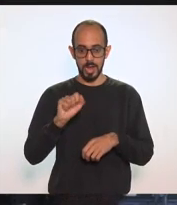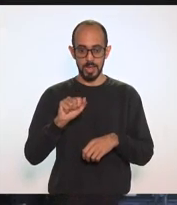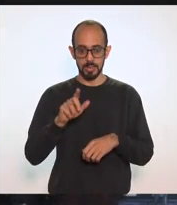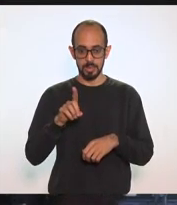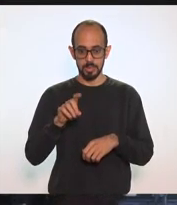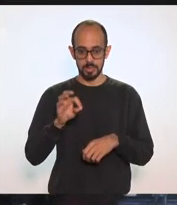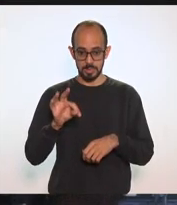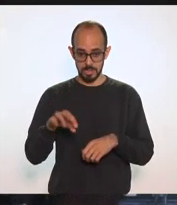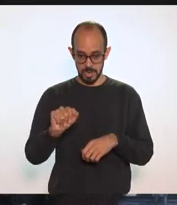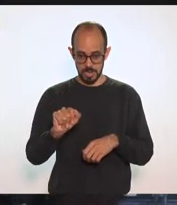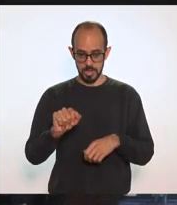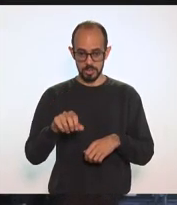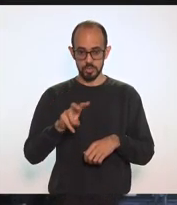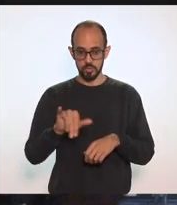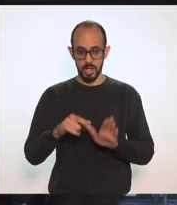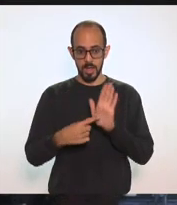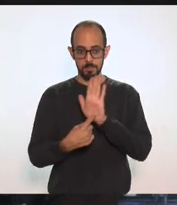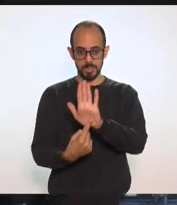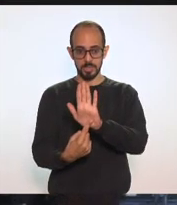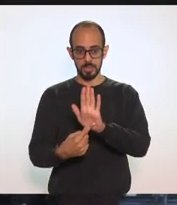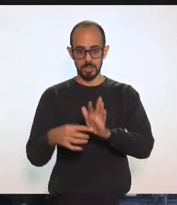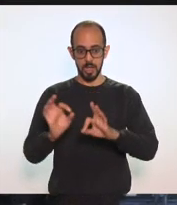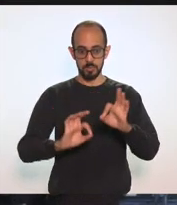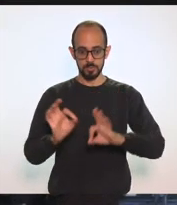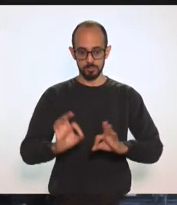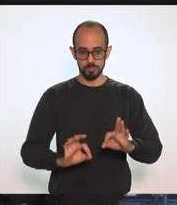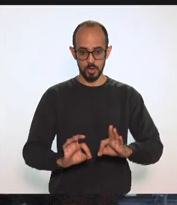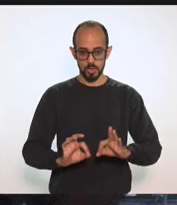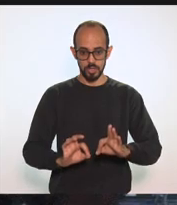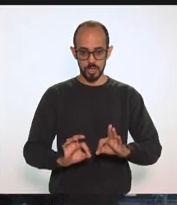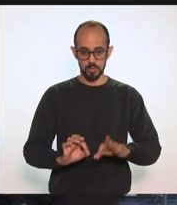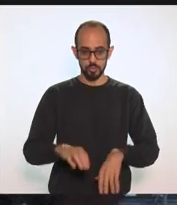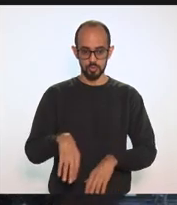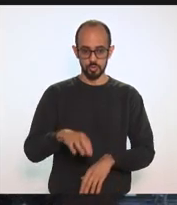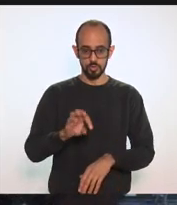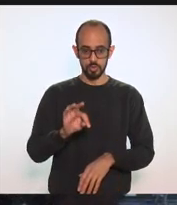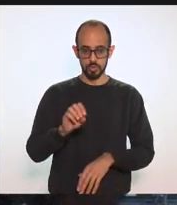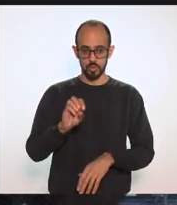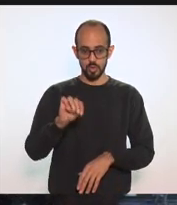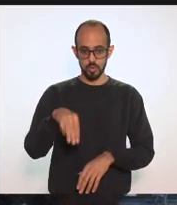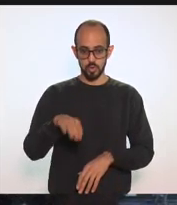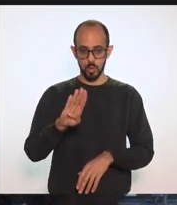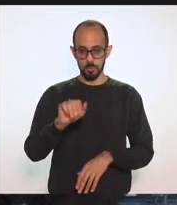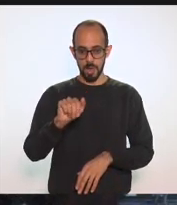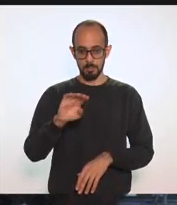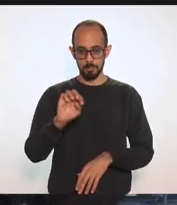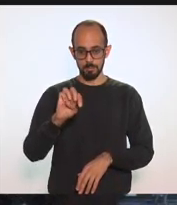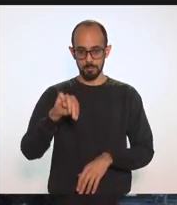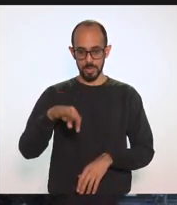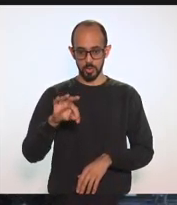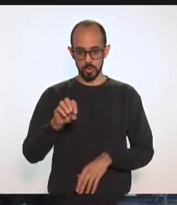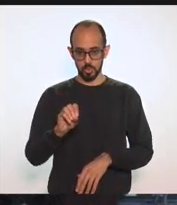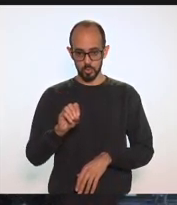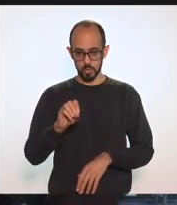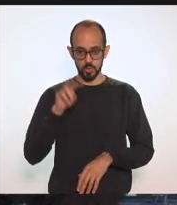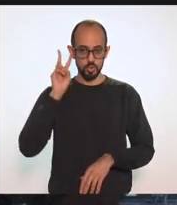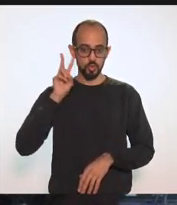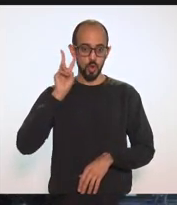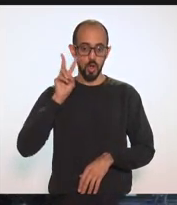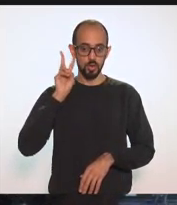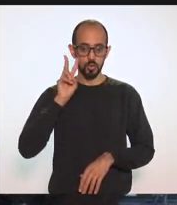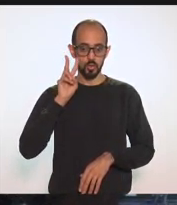tombamento das composições. E eu queria a autorização de vossas excelências para a gente pedir urgência e trazer amanhã,